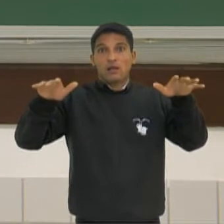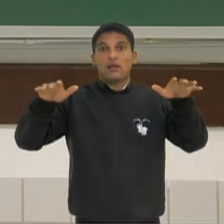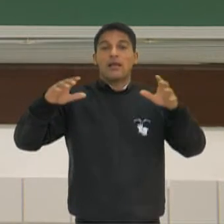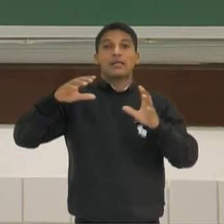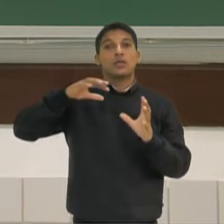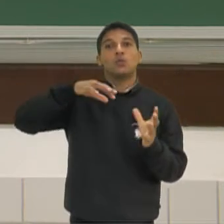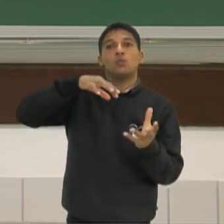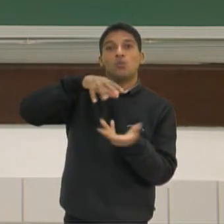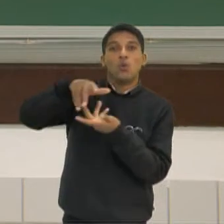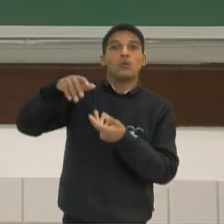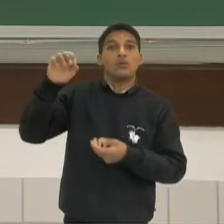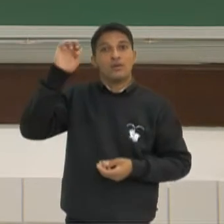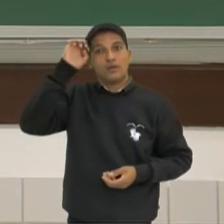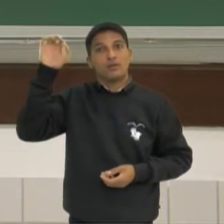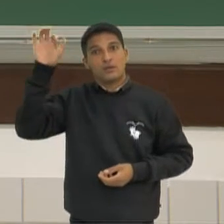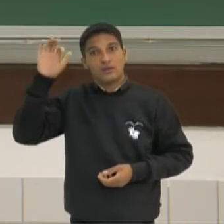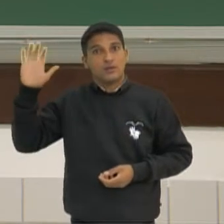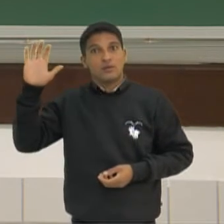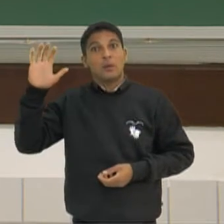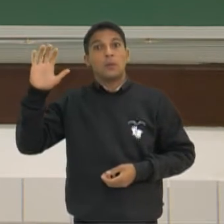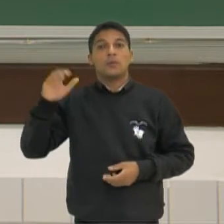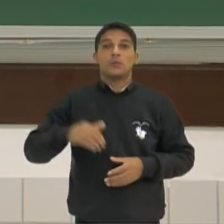continente europeu.